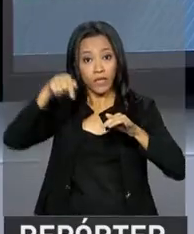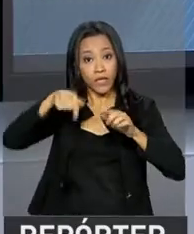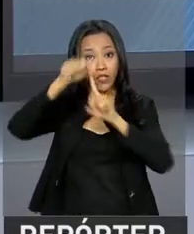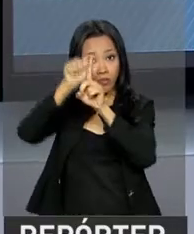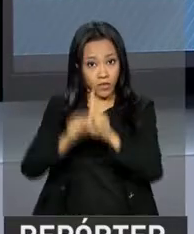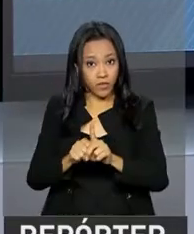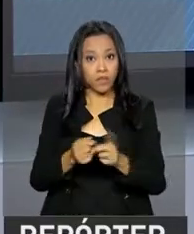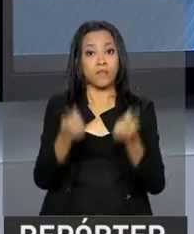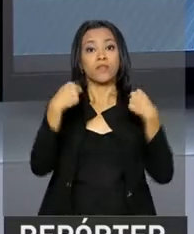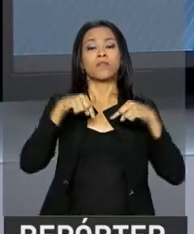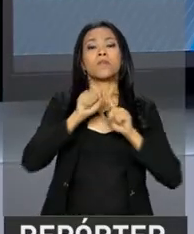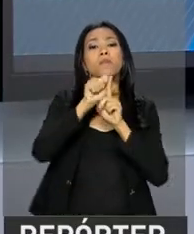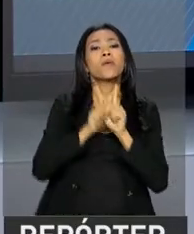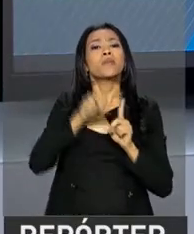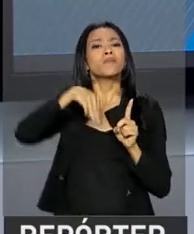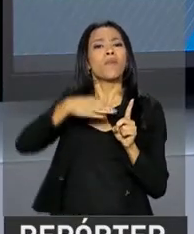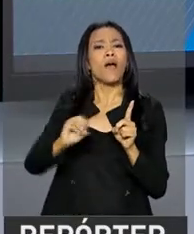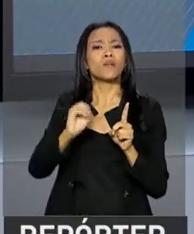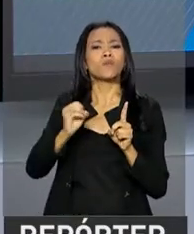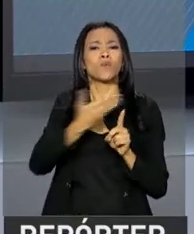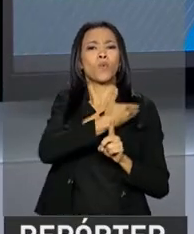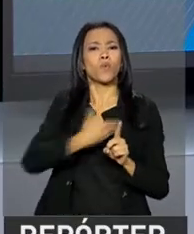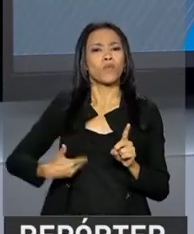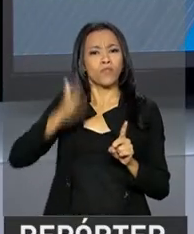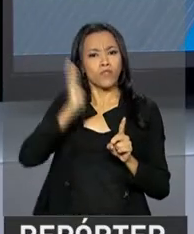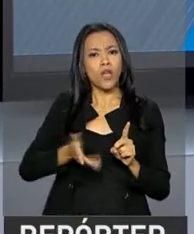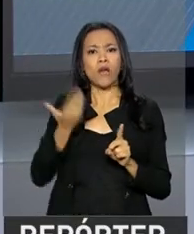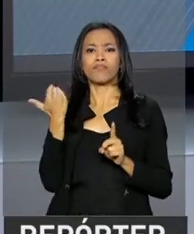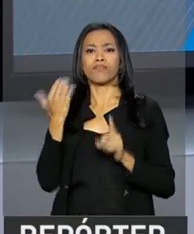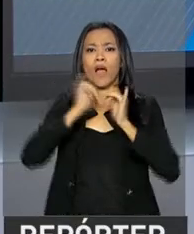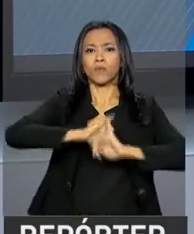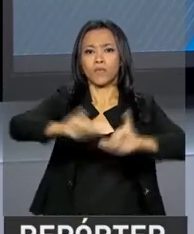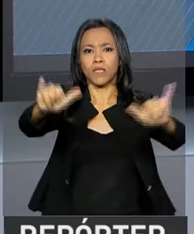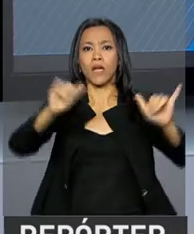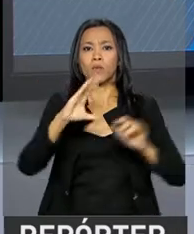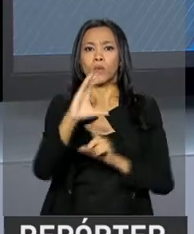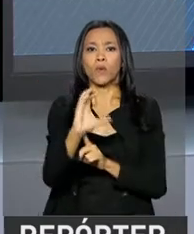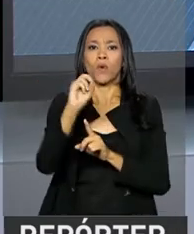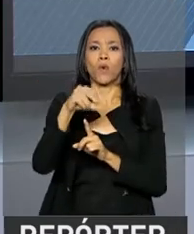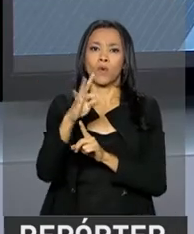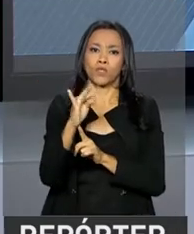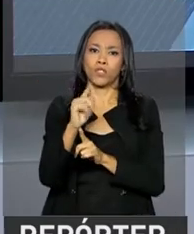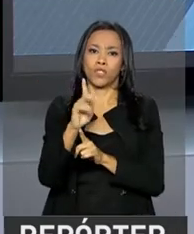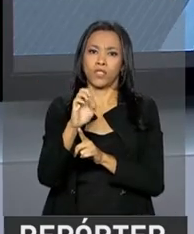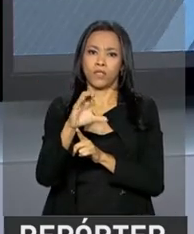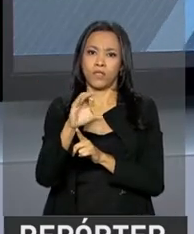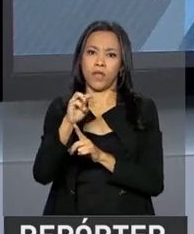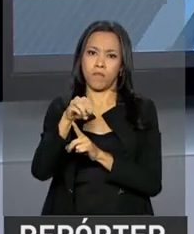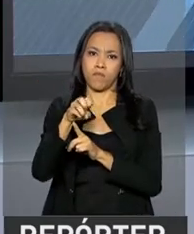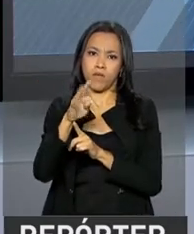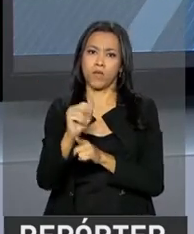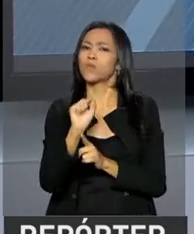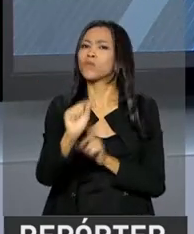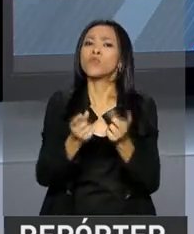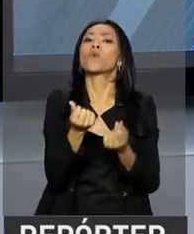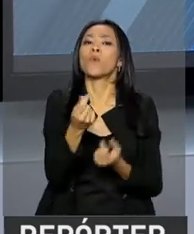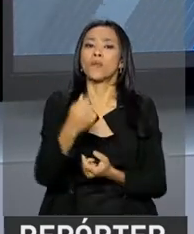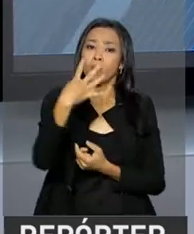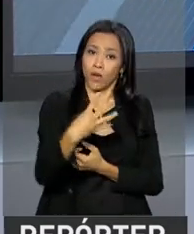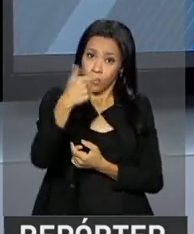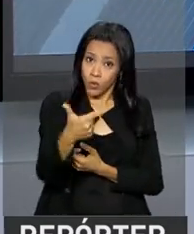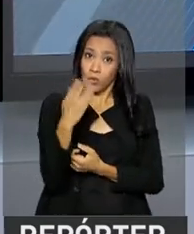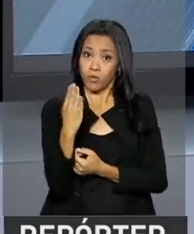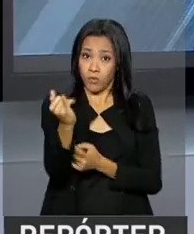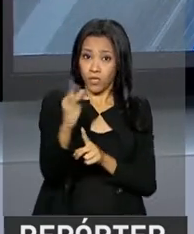em março o governo havia anunciado o contingenciamento o teto de cerca de 42 bilhões de reais para